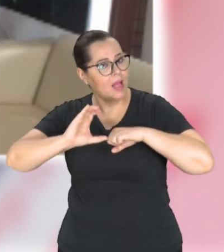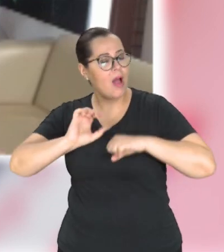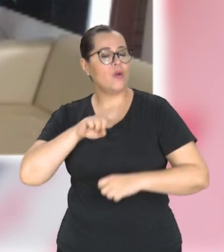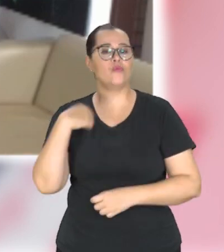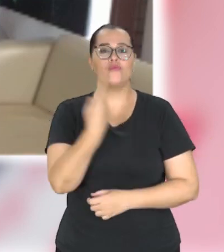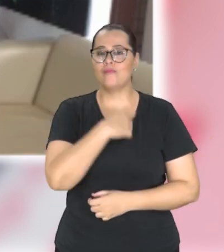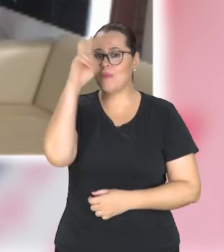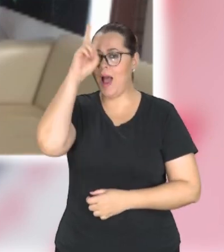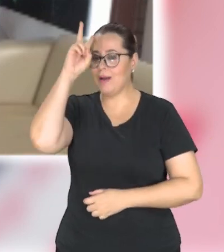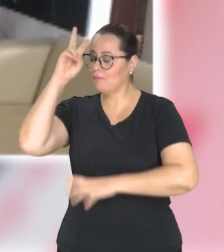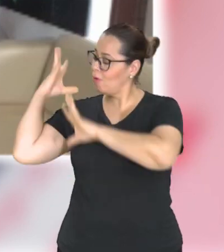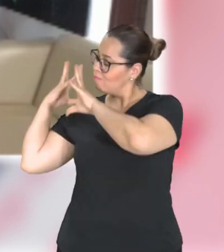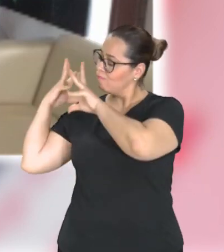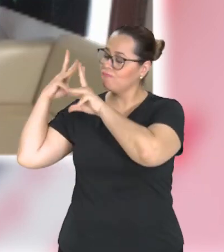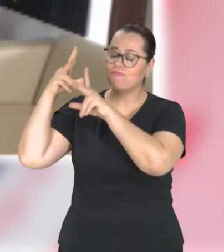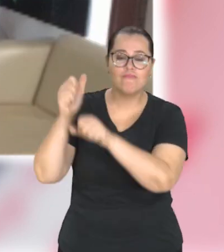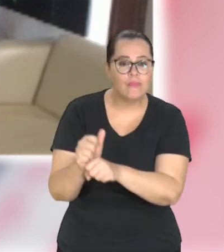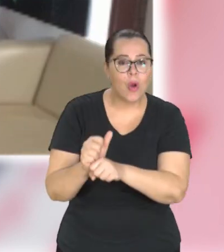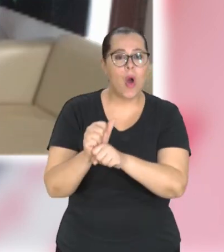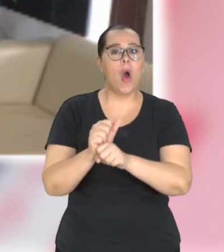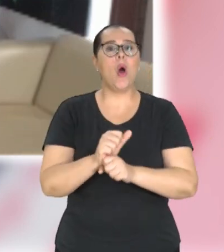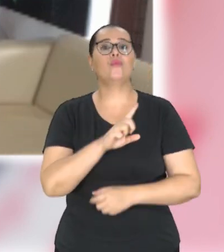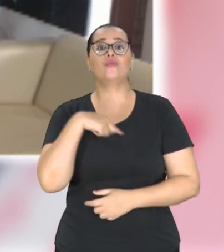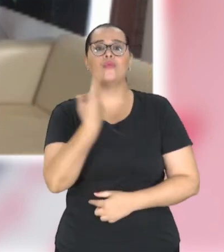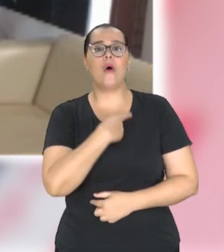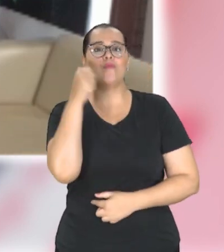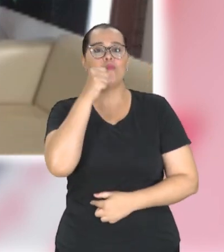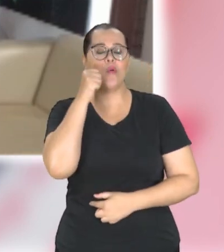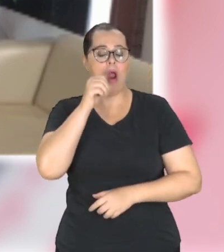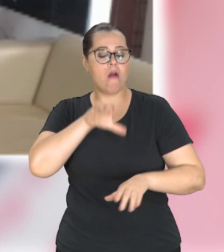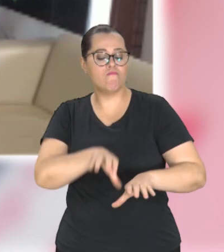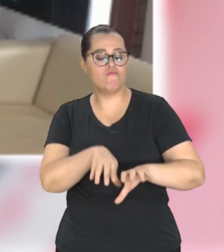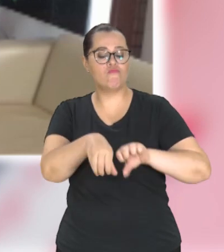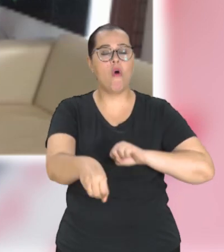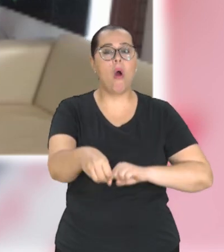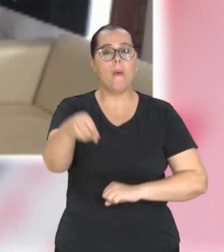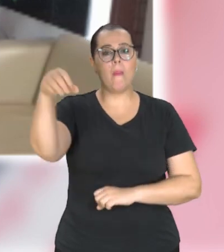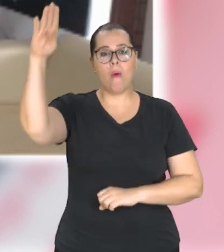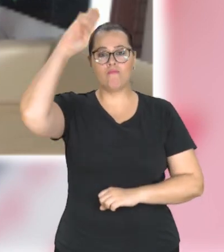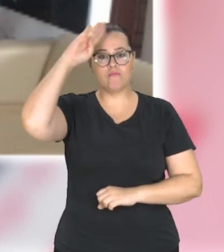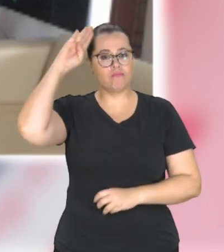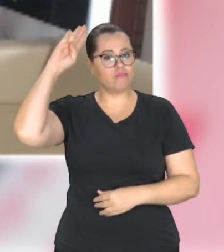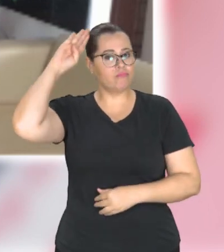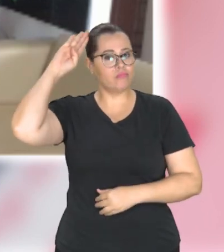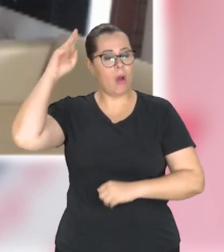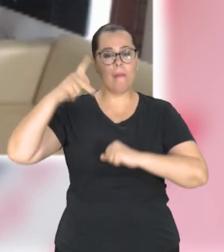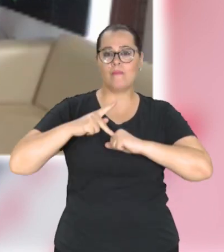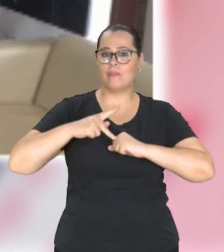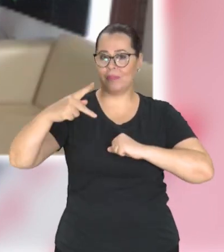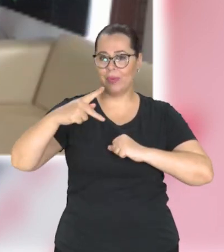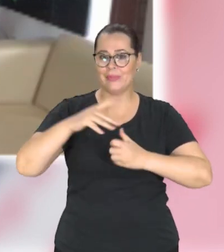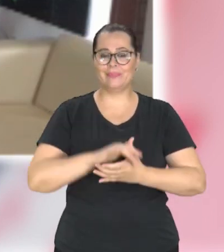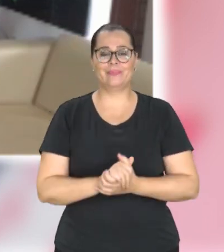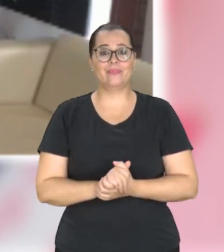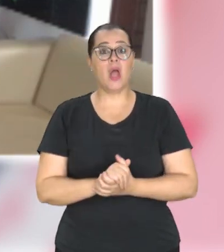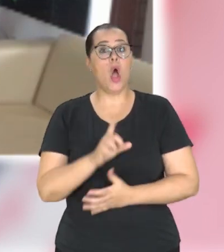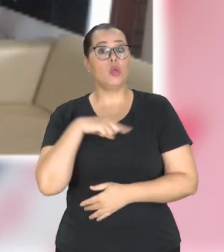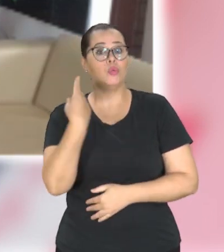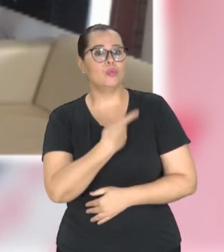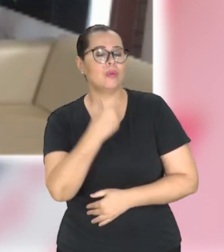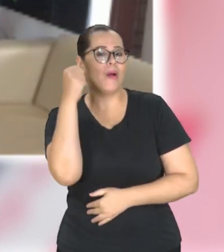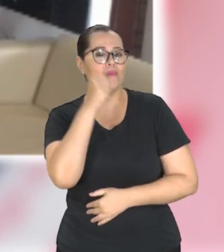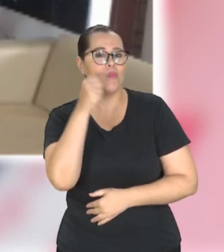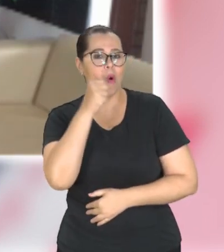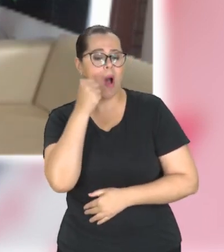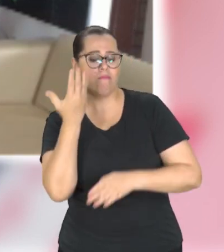mulheres que fazem história. Somos mulheres que formam milhares de estudantes de graduação e de pós-graduação.